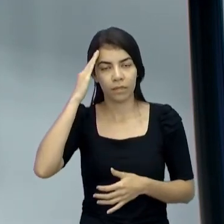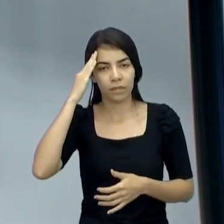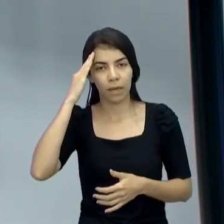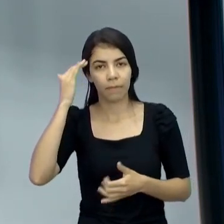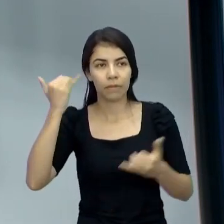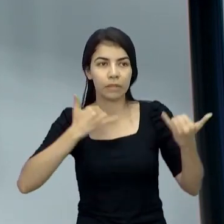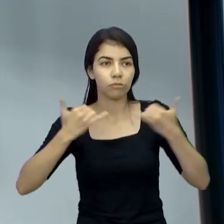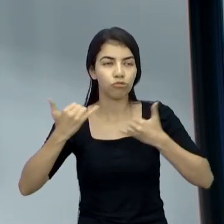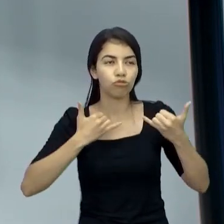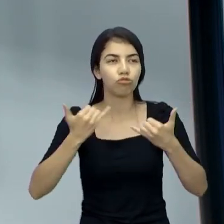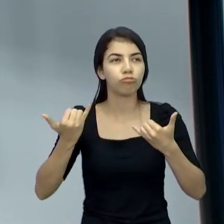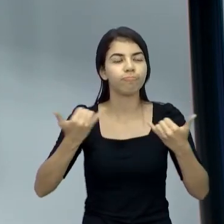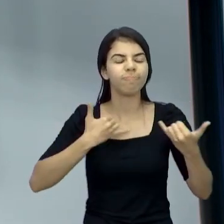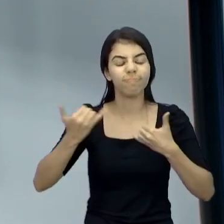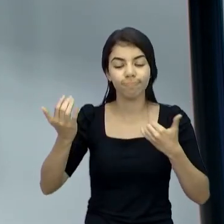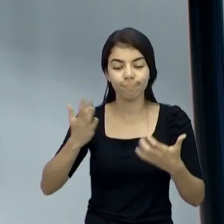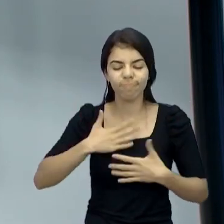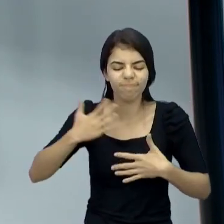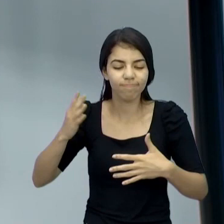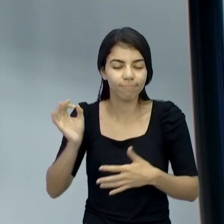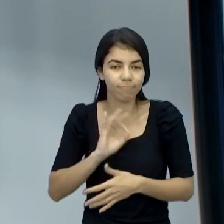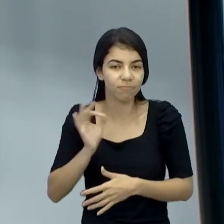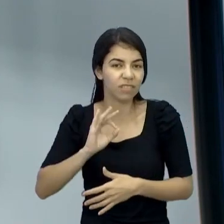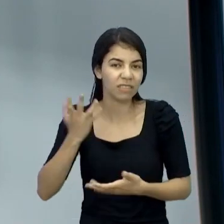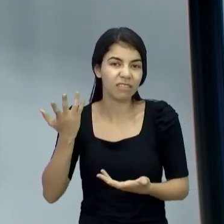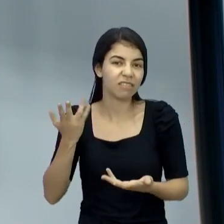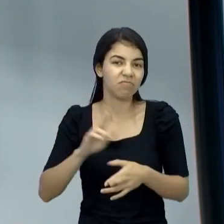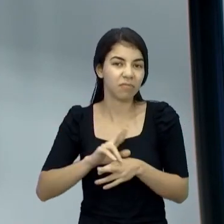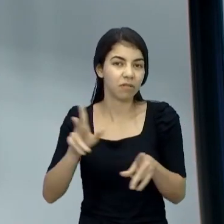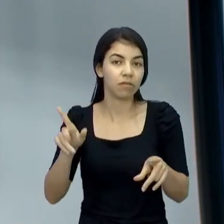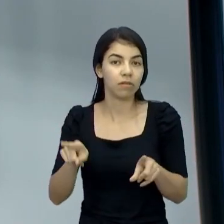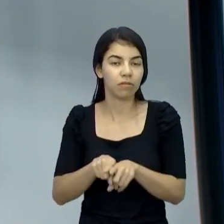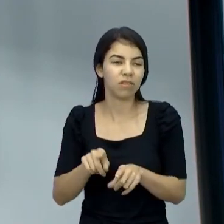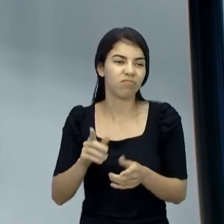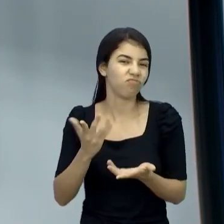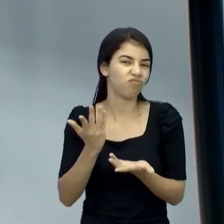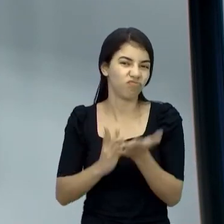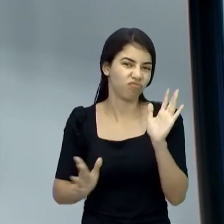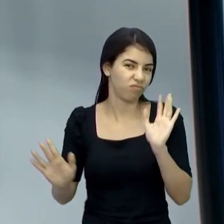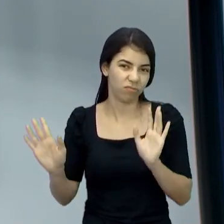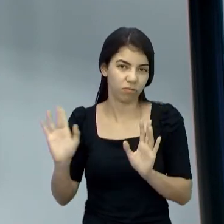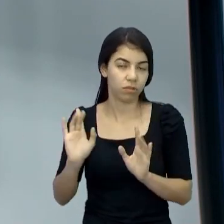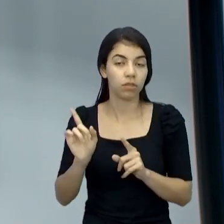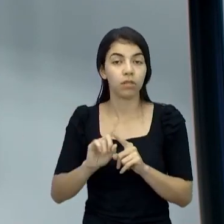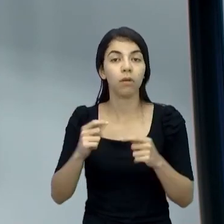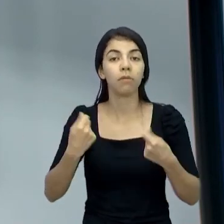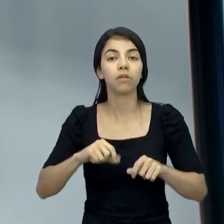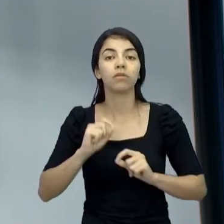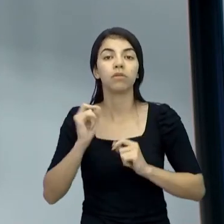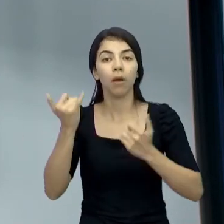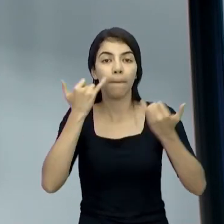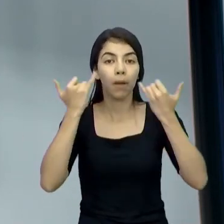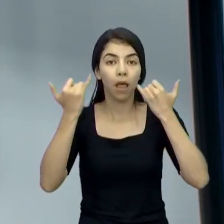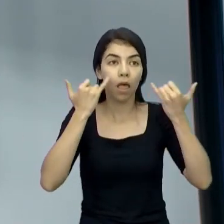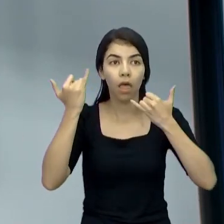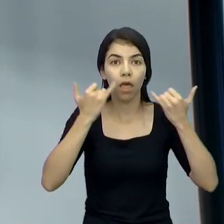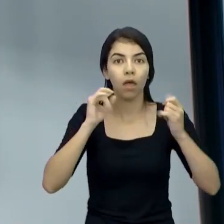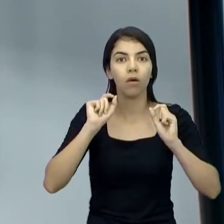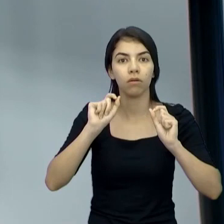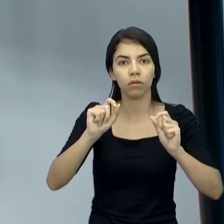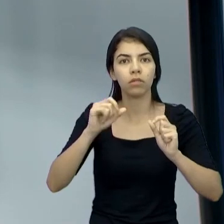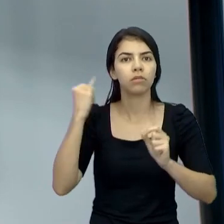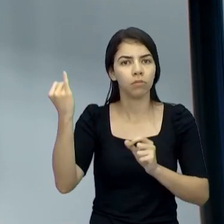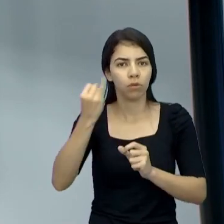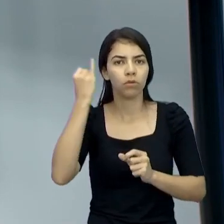lugar nenhum? Você diz, mas para que isso? Então essa não serve. Então você tem que pegar uma notícia para trabalhar,